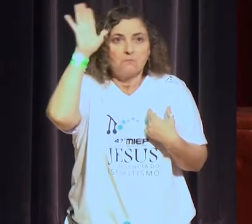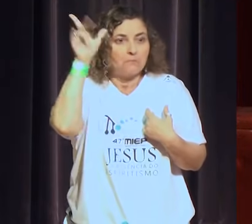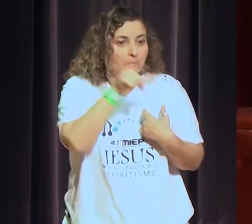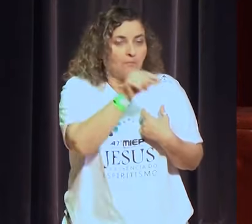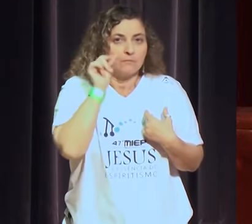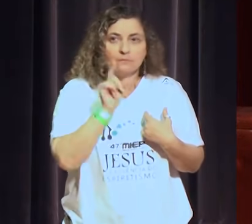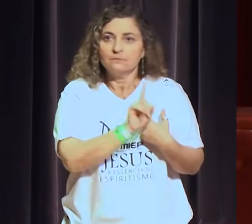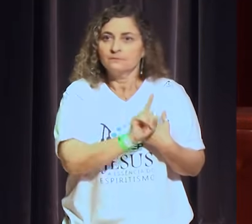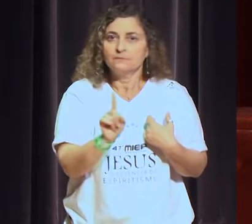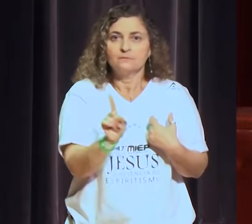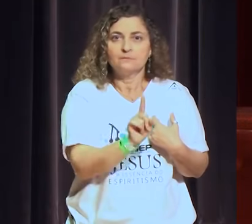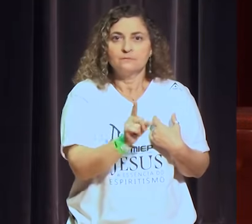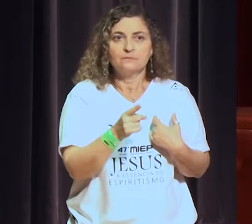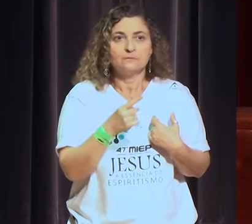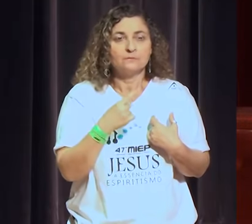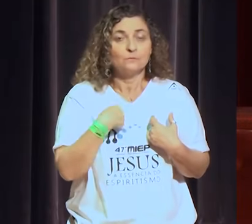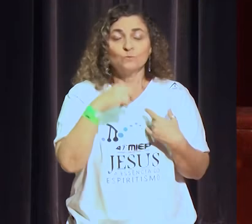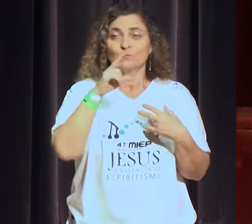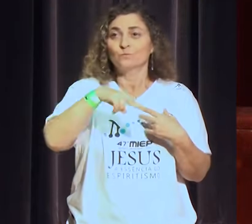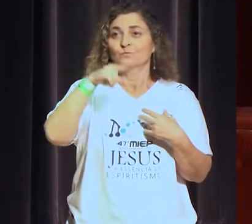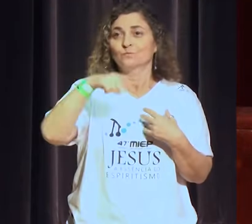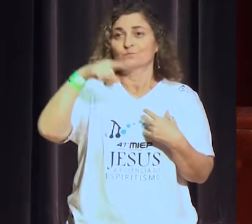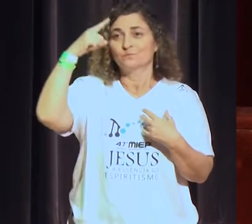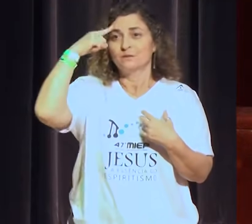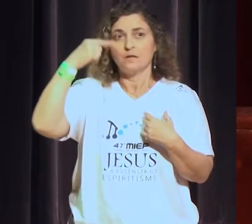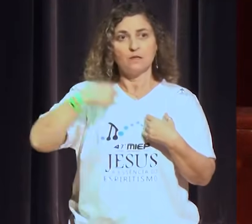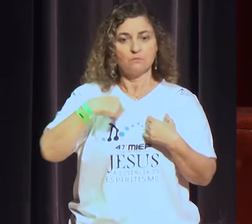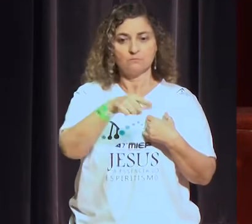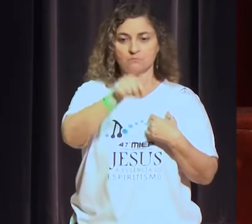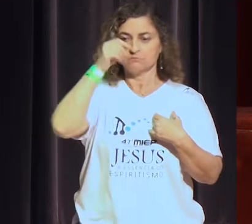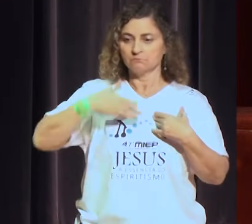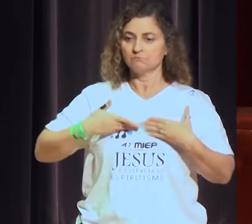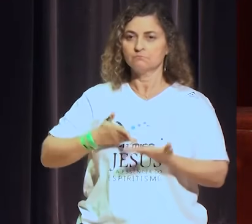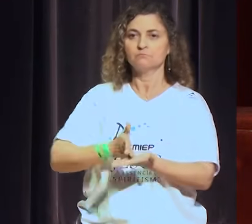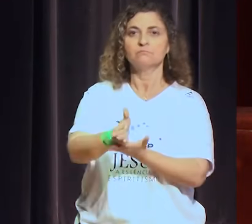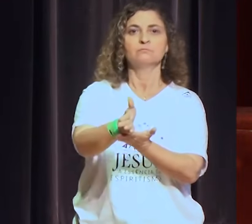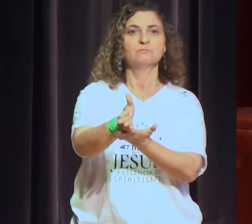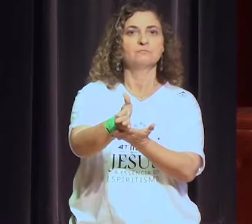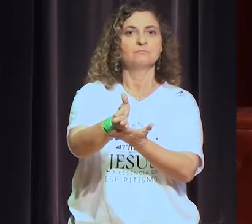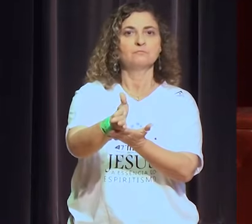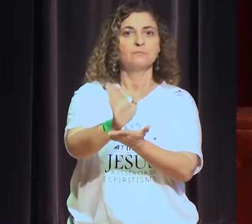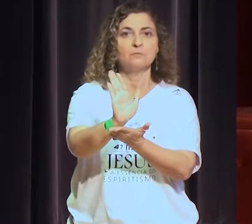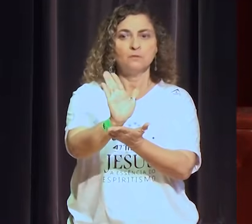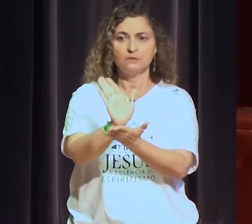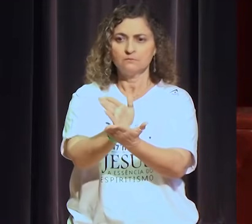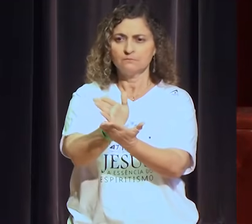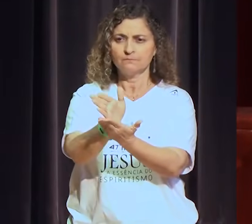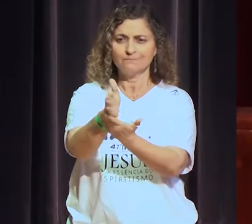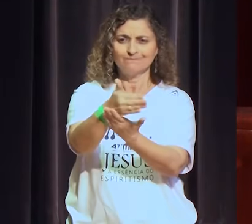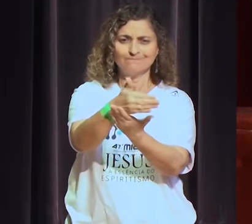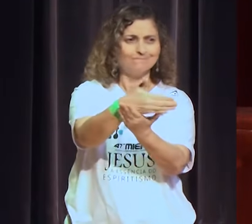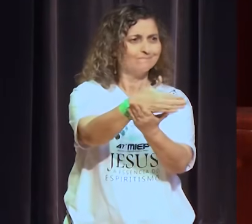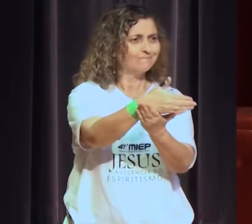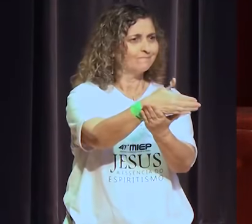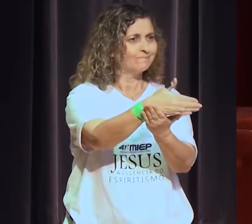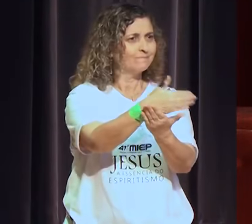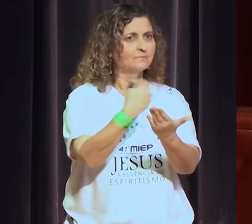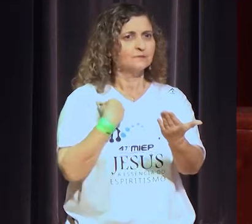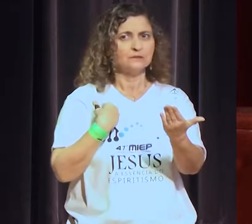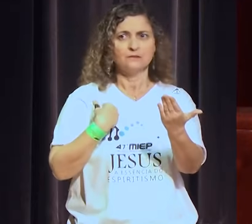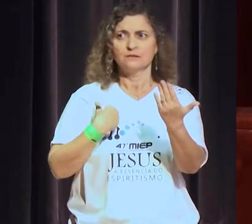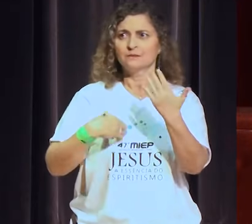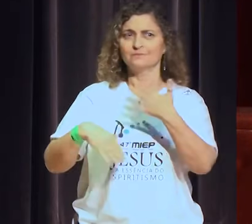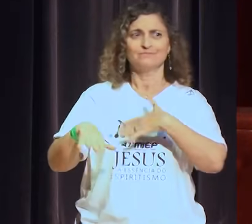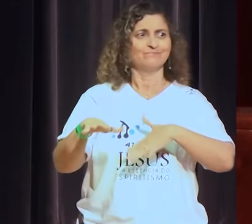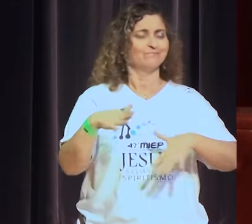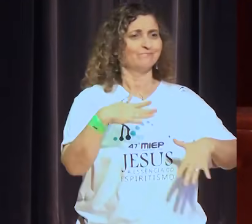fosse. Que eu imaginei que eu seguiria aqui. Aí fechou tudo aqui. Eu fiquei perdido,